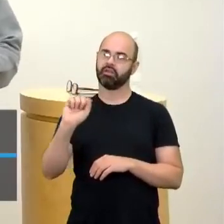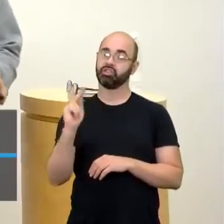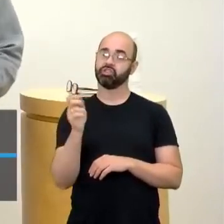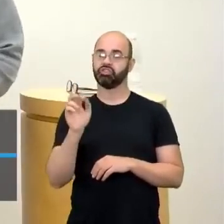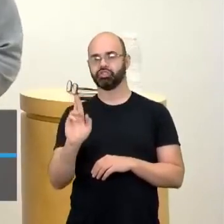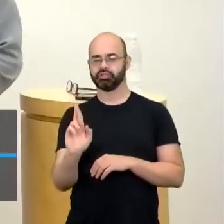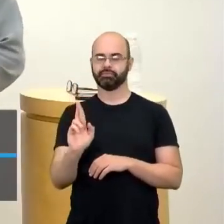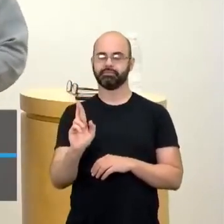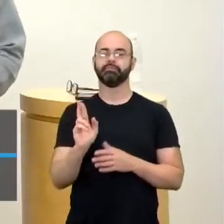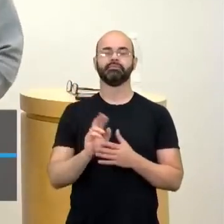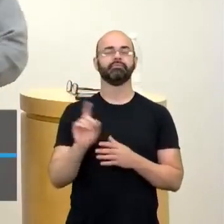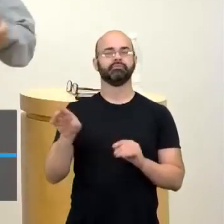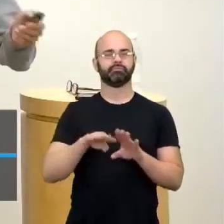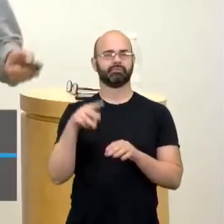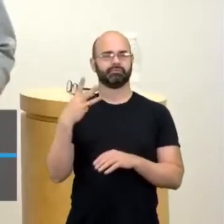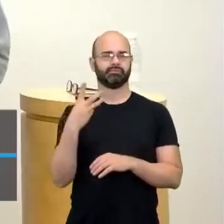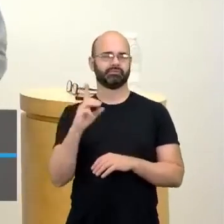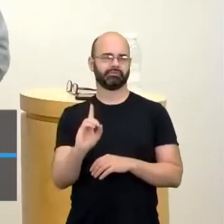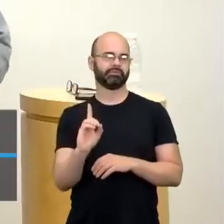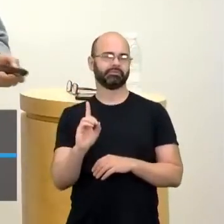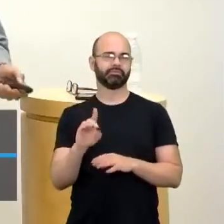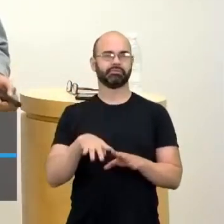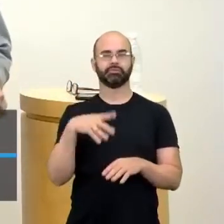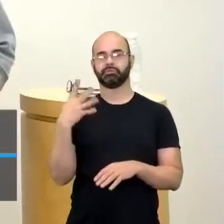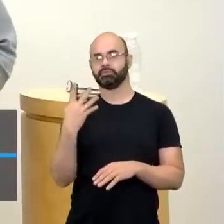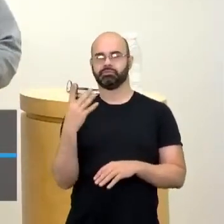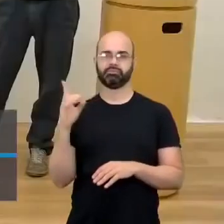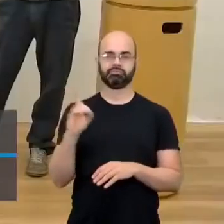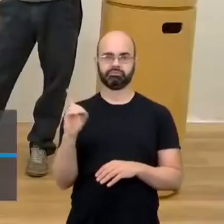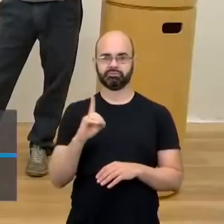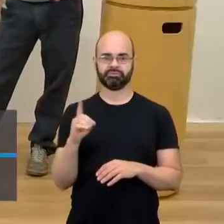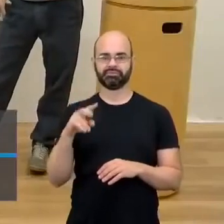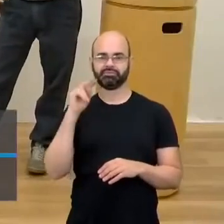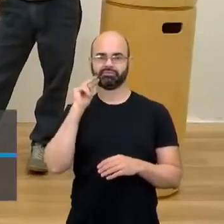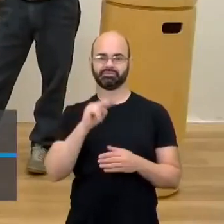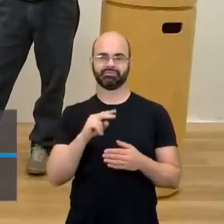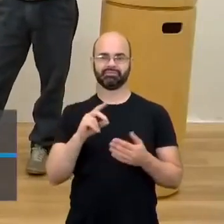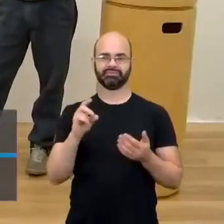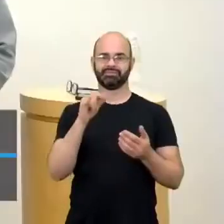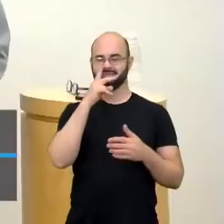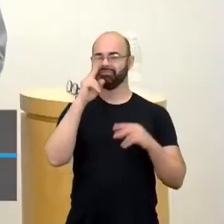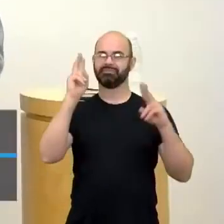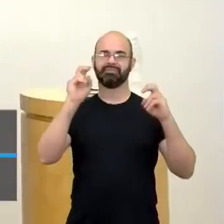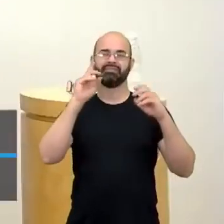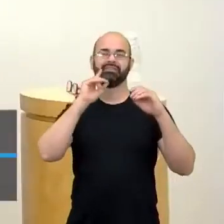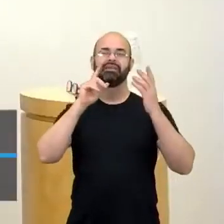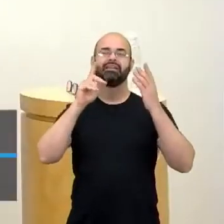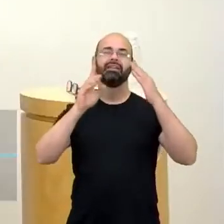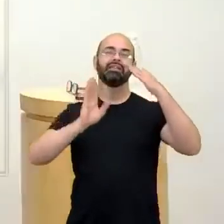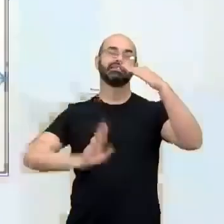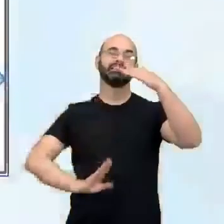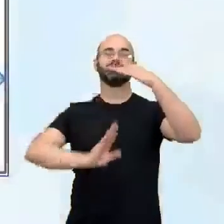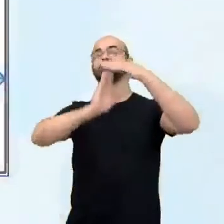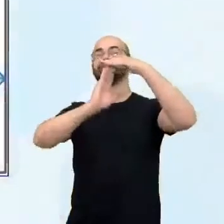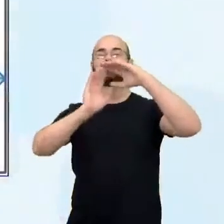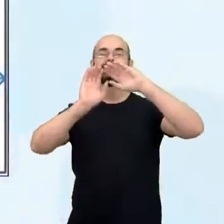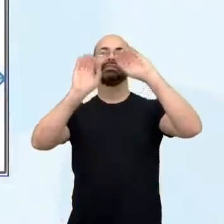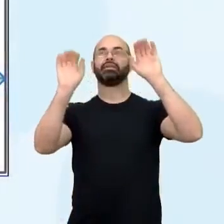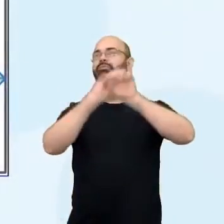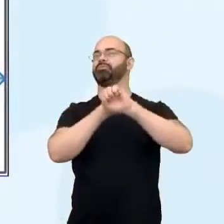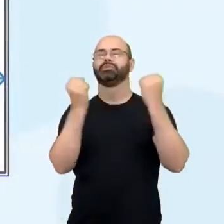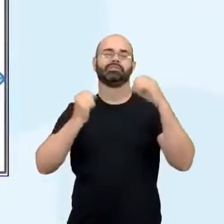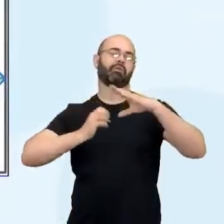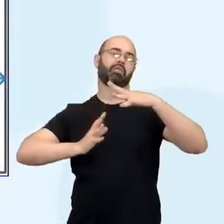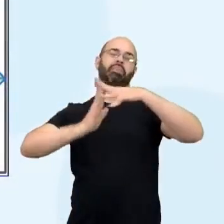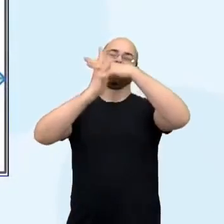de tridimensionalidade, quarta dimensão, como você disse, né, o céu é o limite pro Escher. Vamos subir aí a ideia